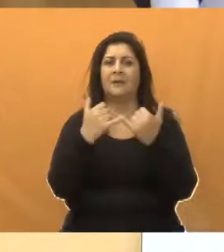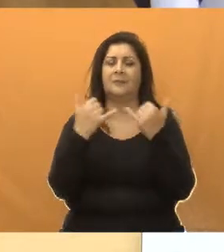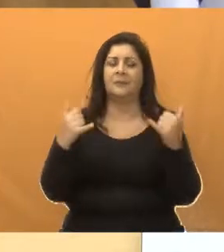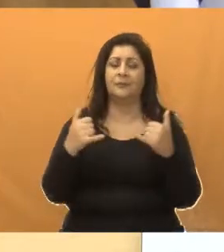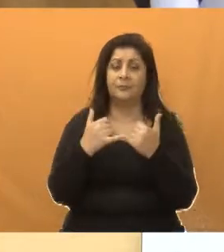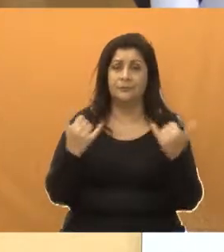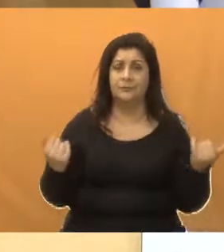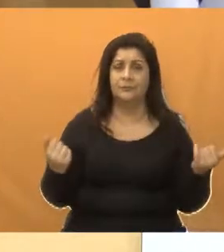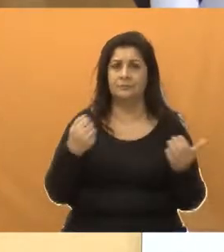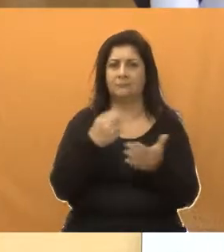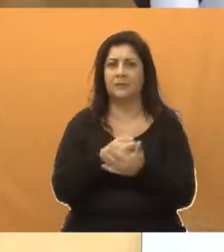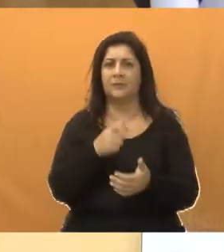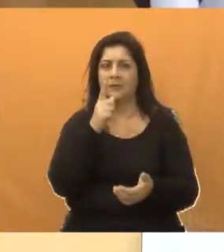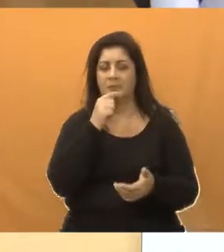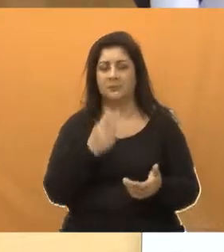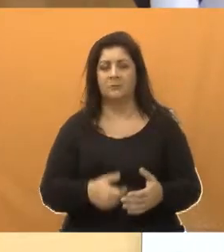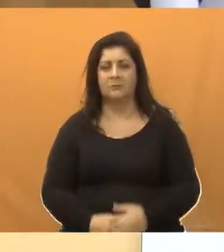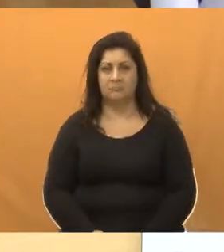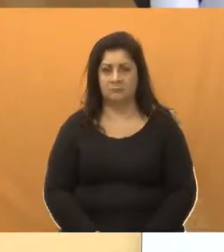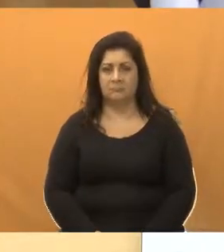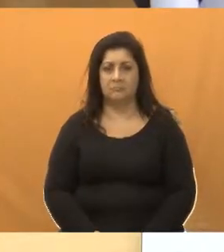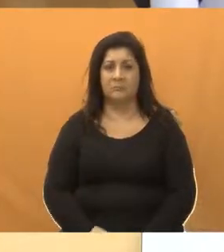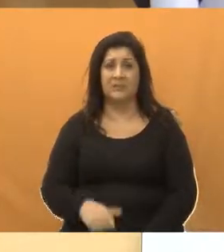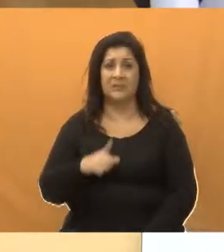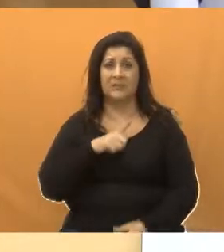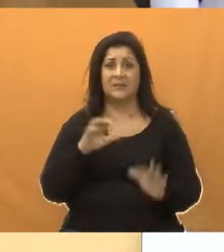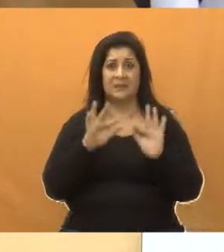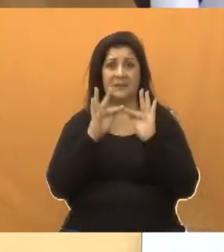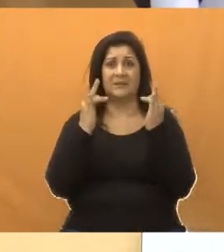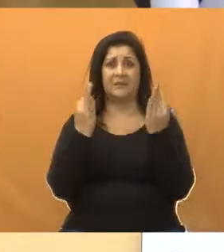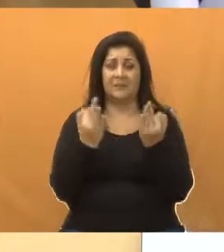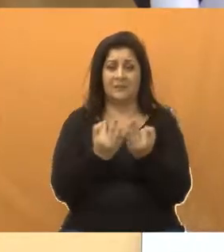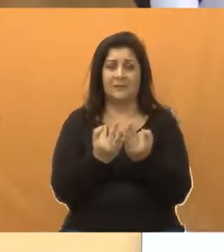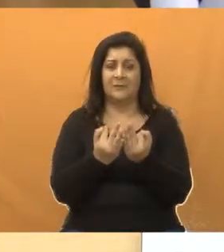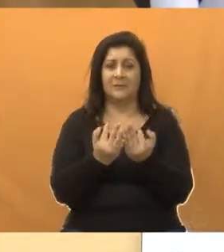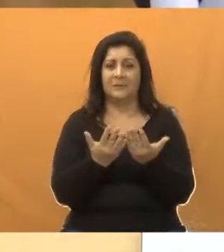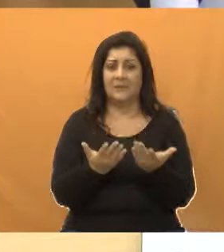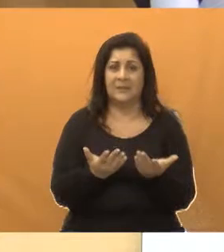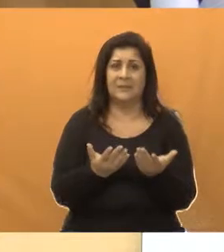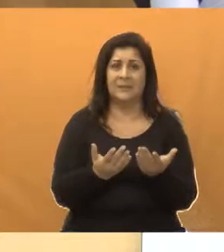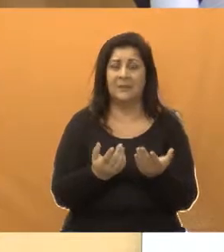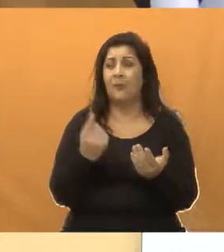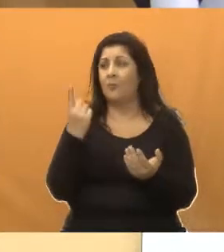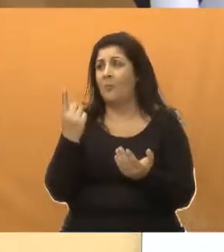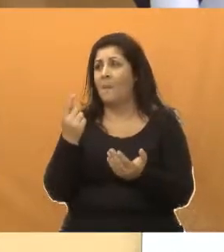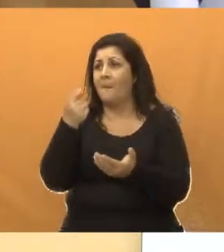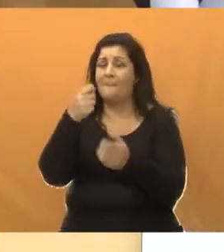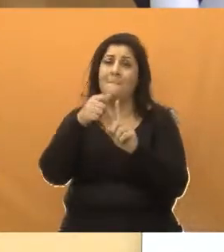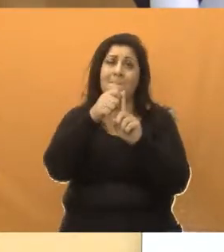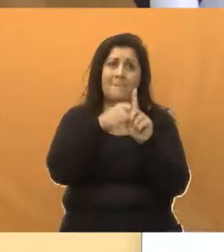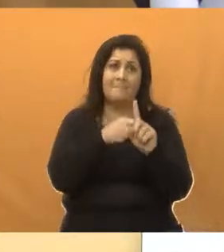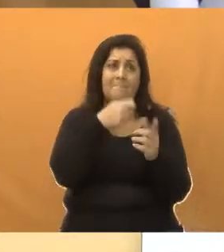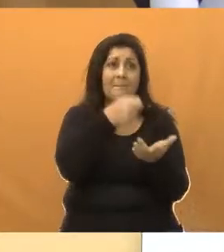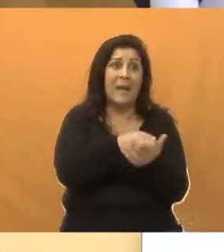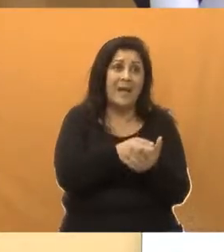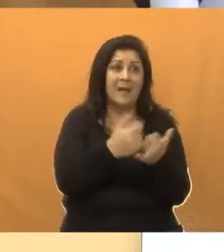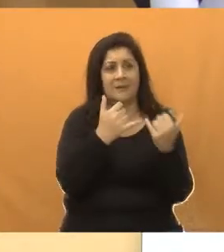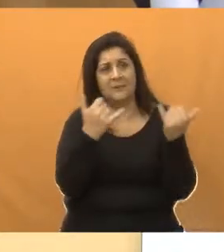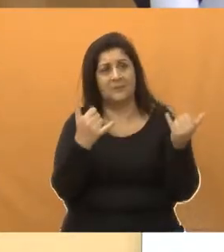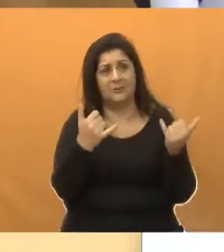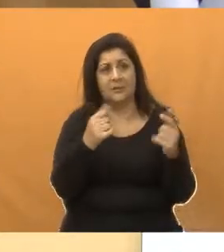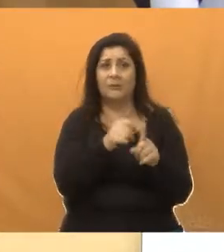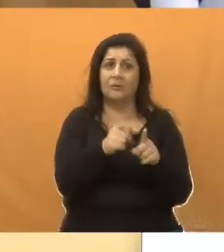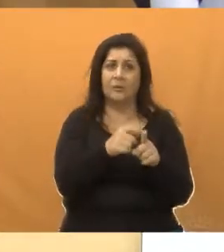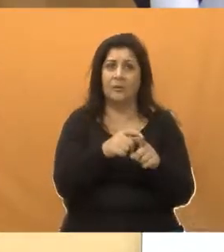de pagar a conta de água. Algumas famílias têm eleito, né? Num mês paga a conta de água, a conta de energia e o